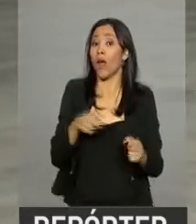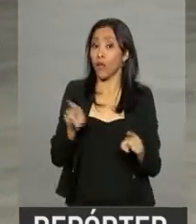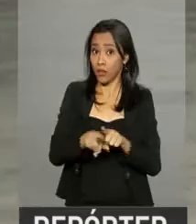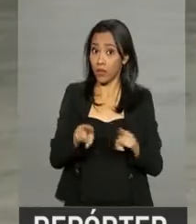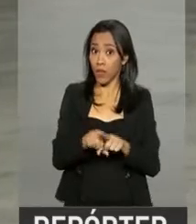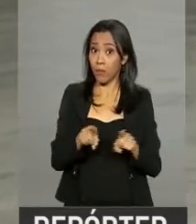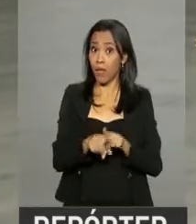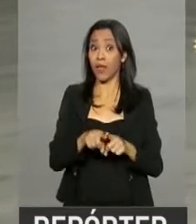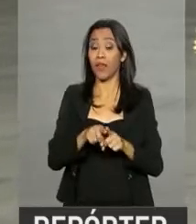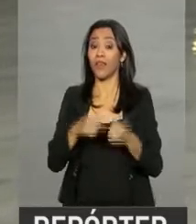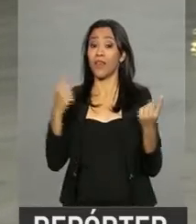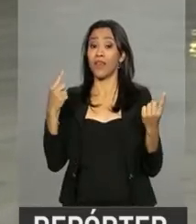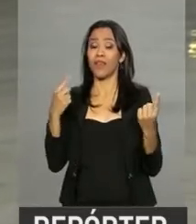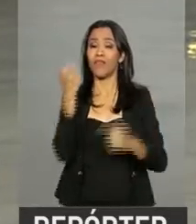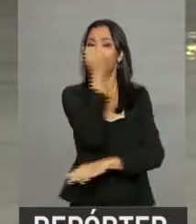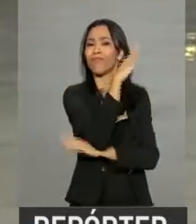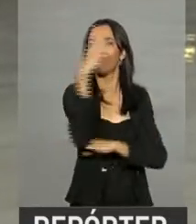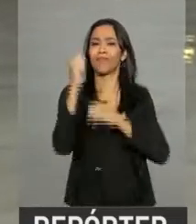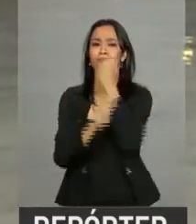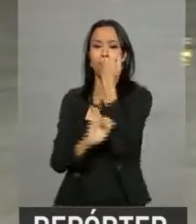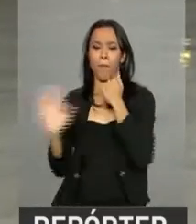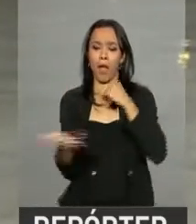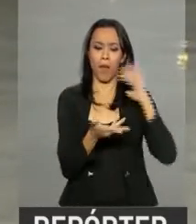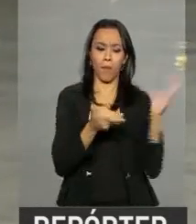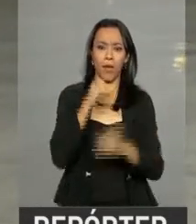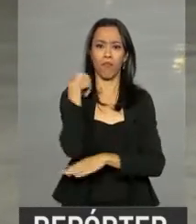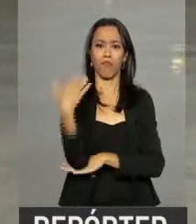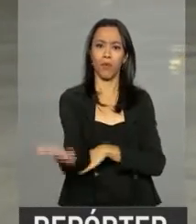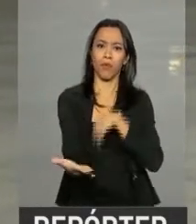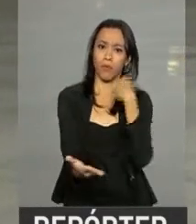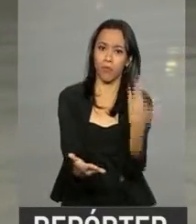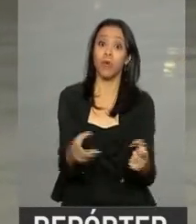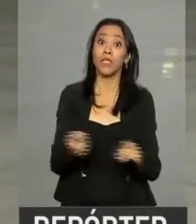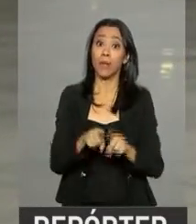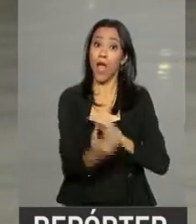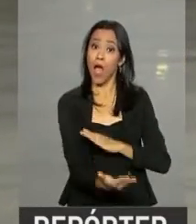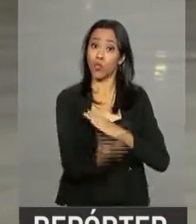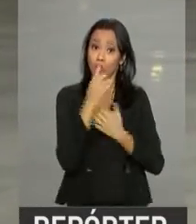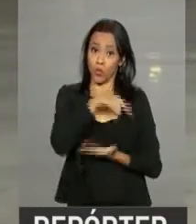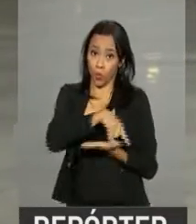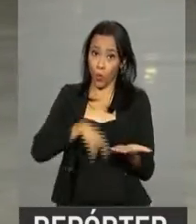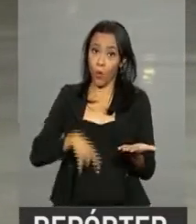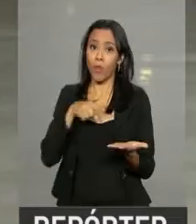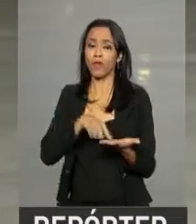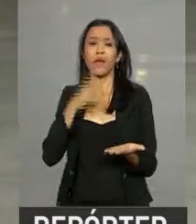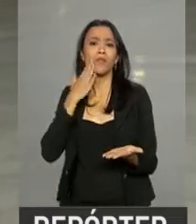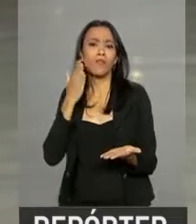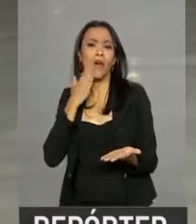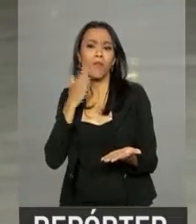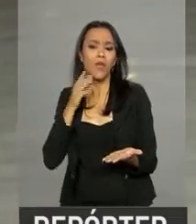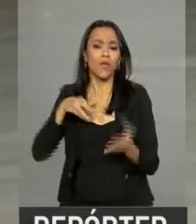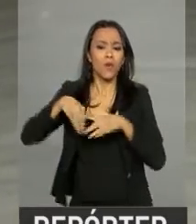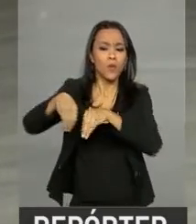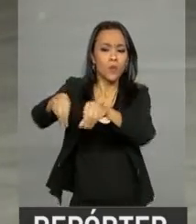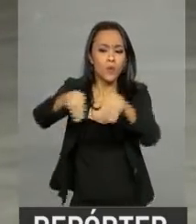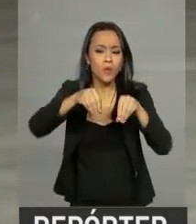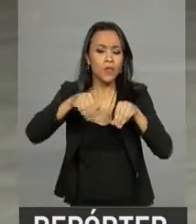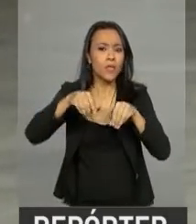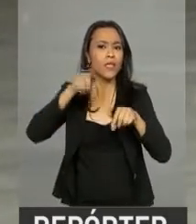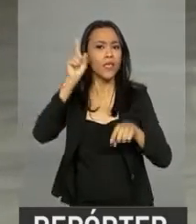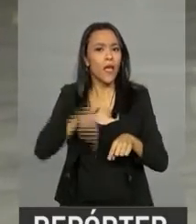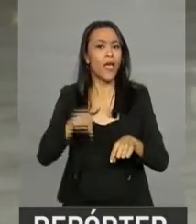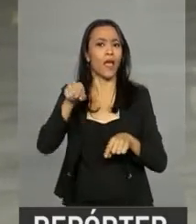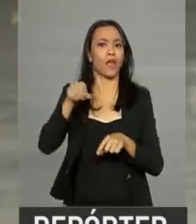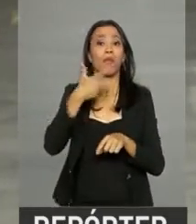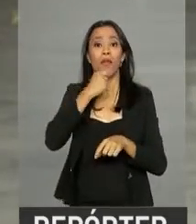ao desmatamento, por exemplo. O CAR também ajuda no planejamento econômico e ambiental dos imóveis rurais e é um pré-requisito para que o